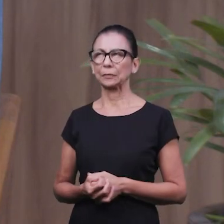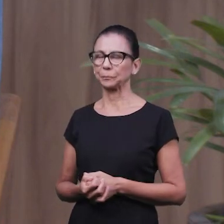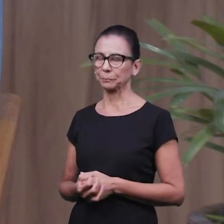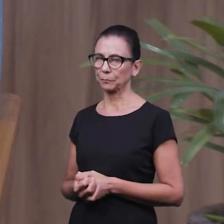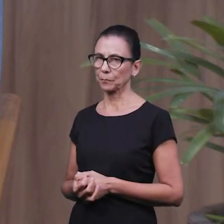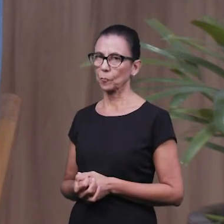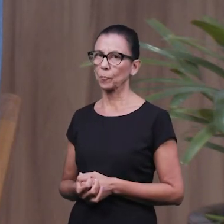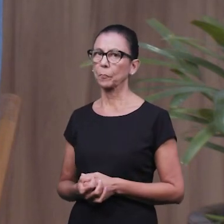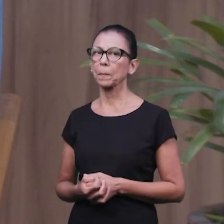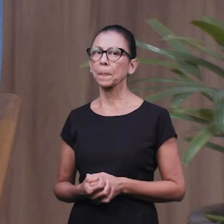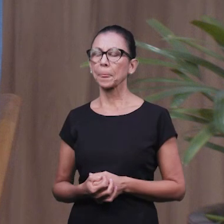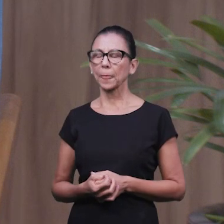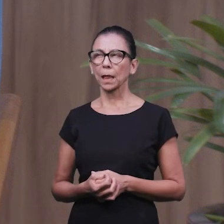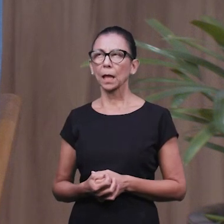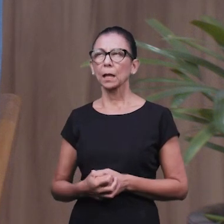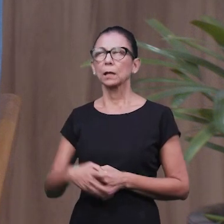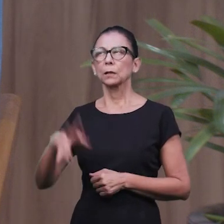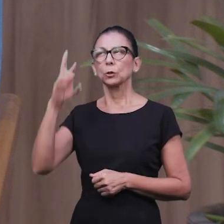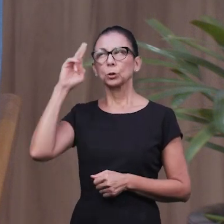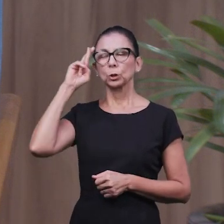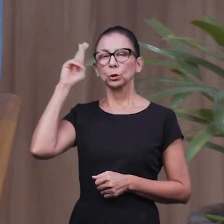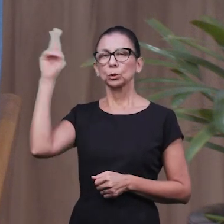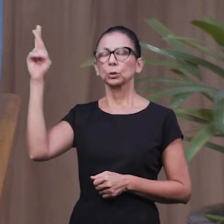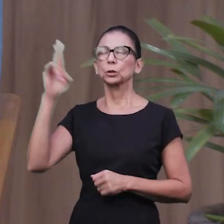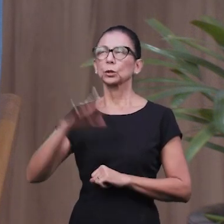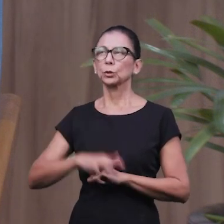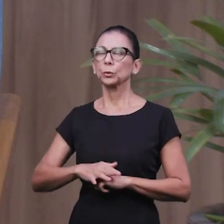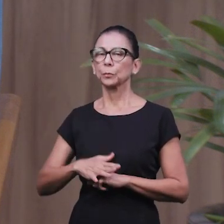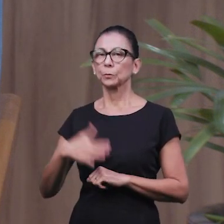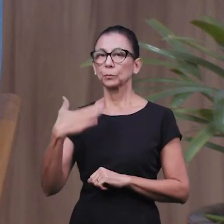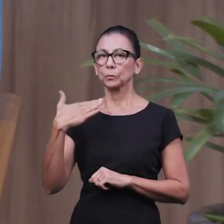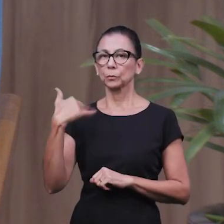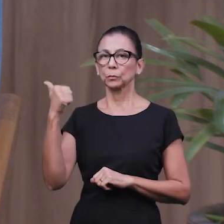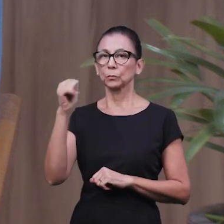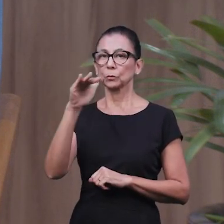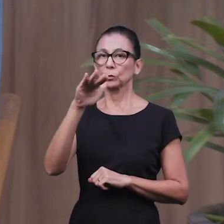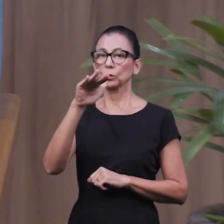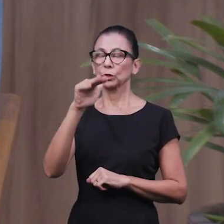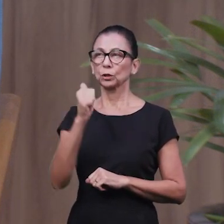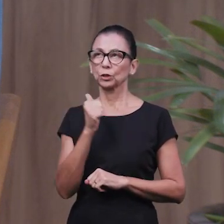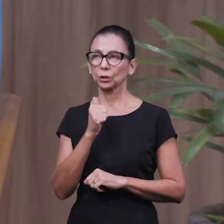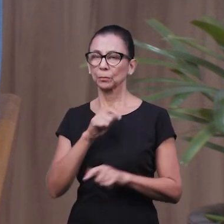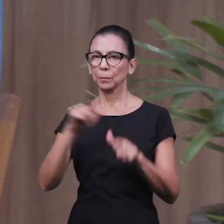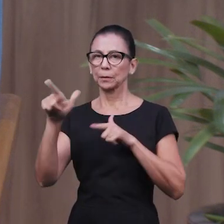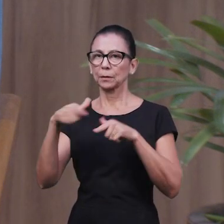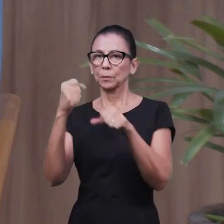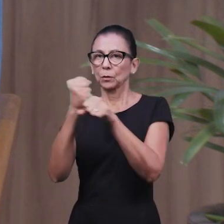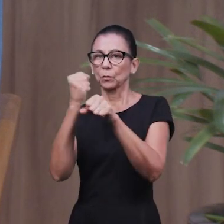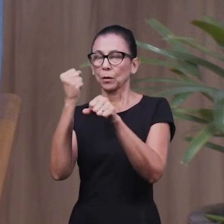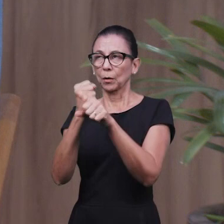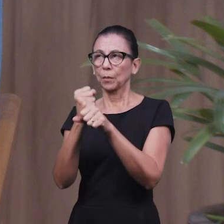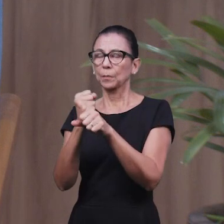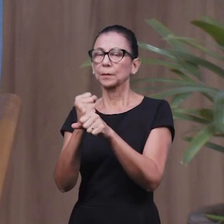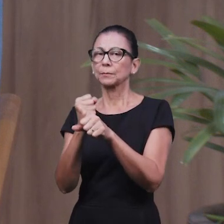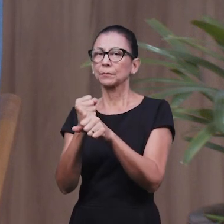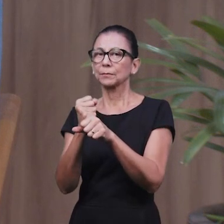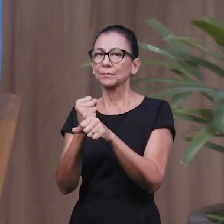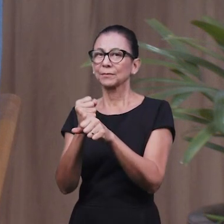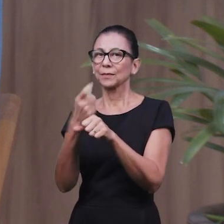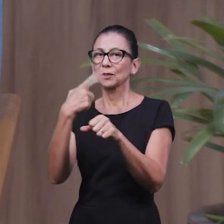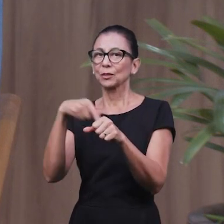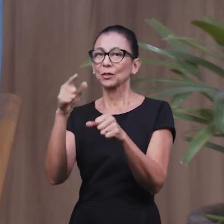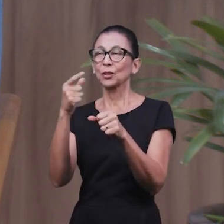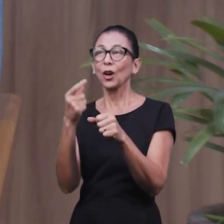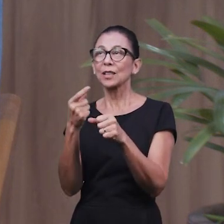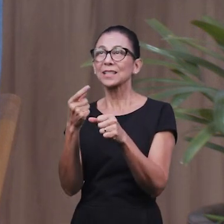Quando o Senhor nos chama para a sua obra, recebemos pela sua imensa graça a salvação. A